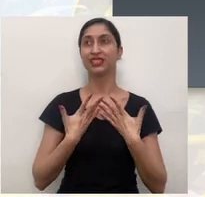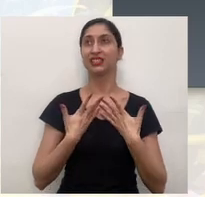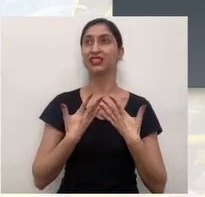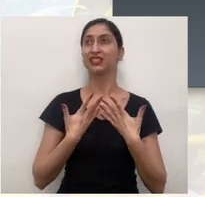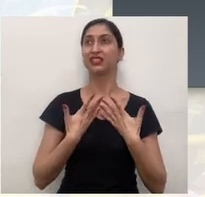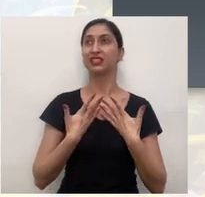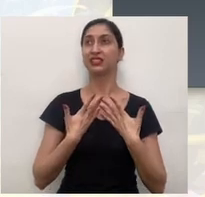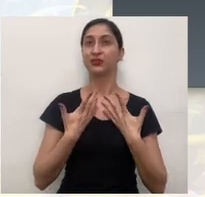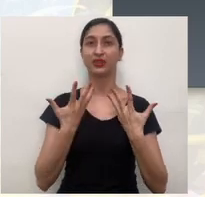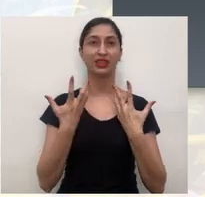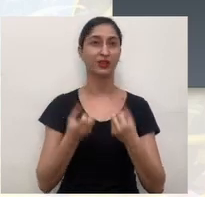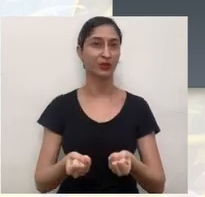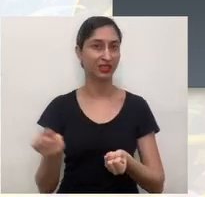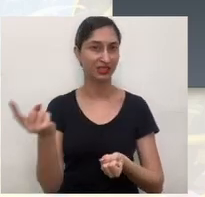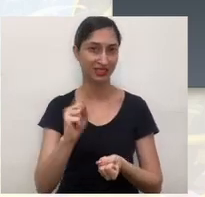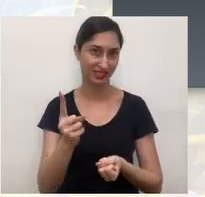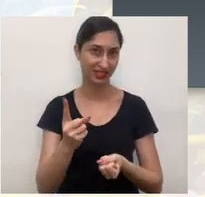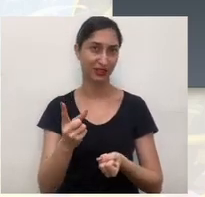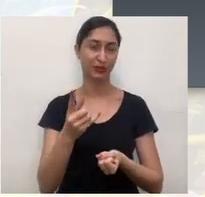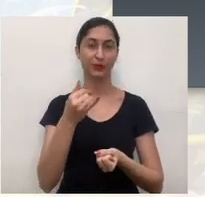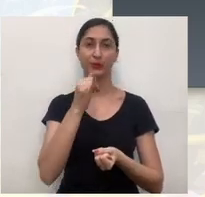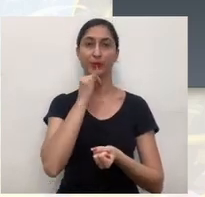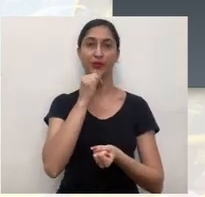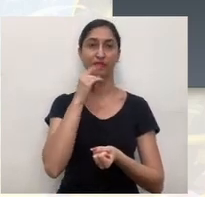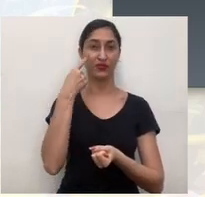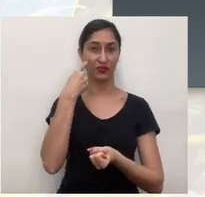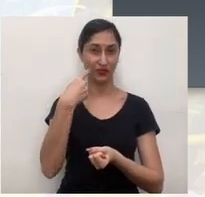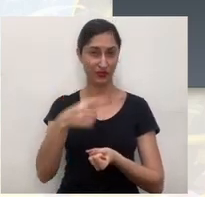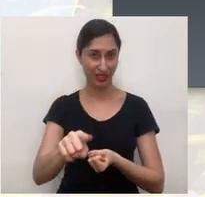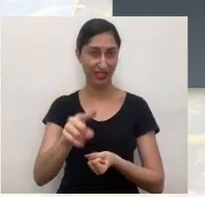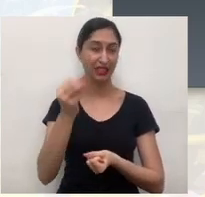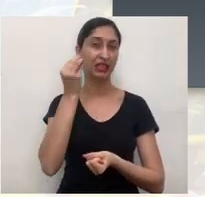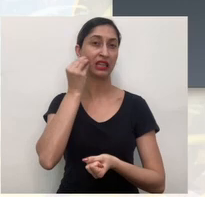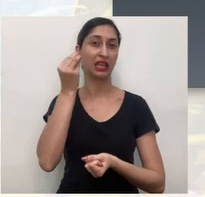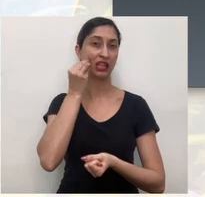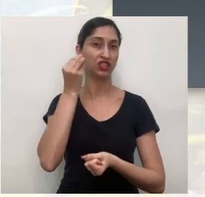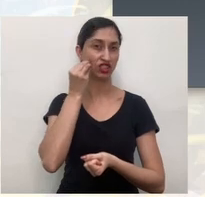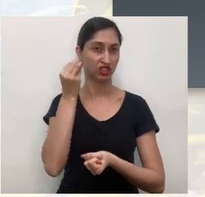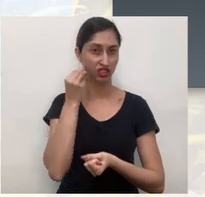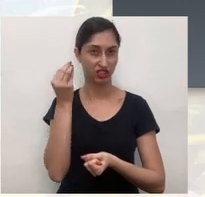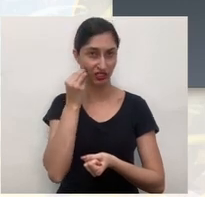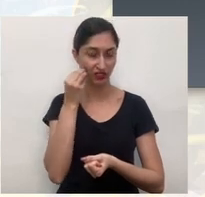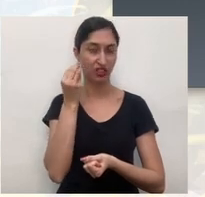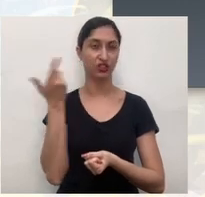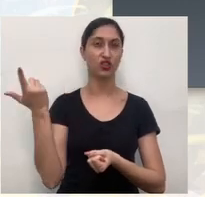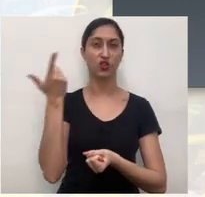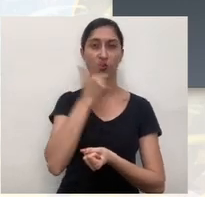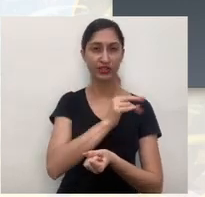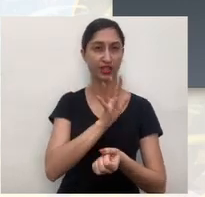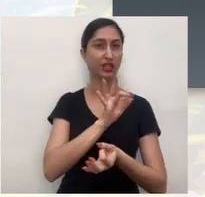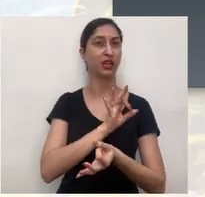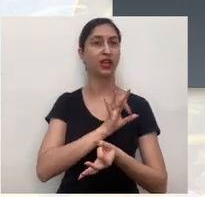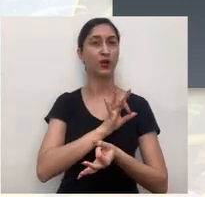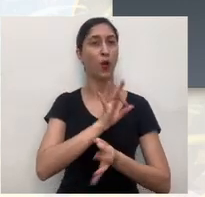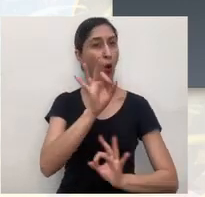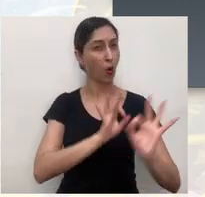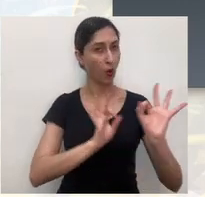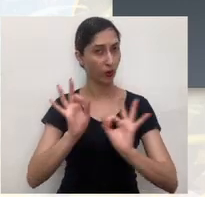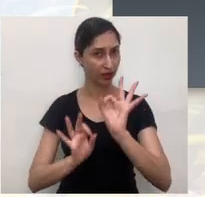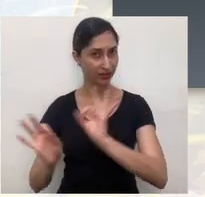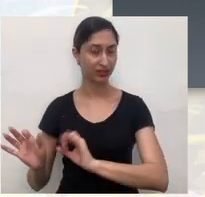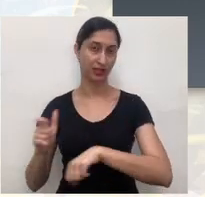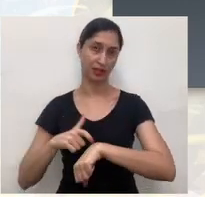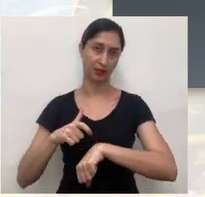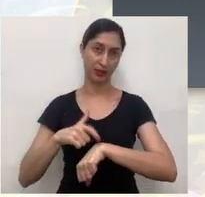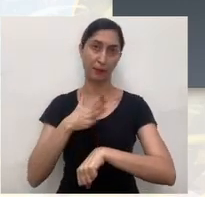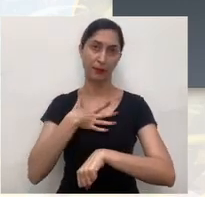inconformismo ver essa tentativa de fazer uma classificação cronológica numa obra que, no meu entendimento,